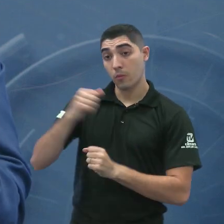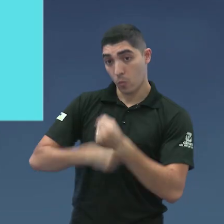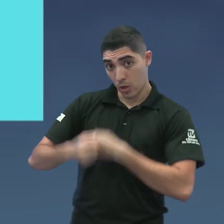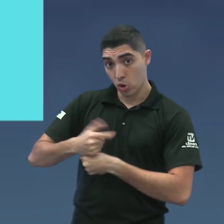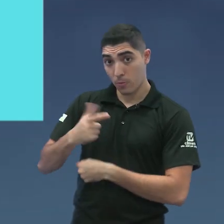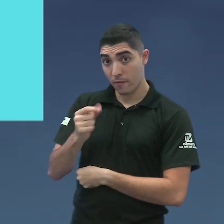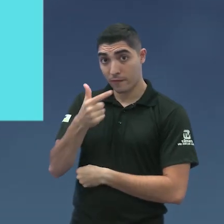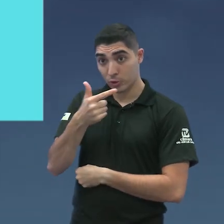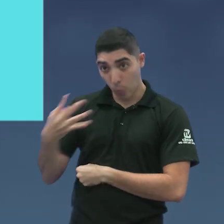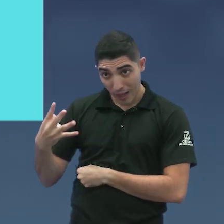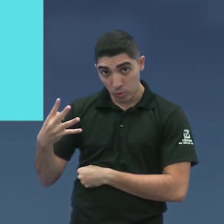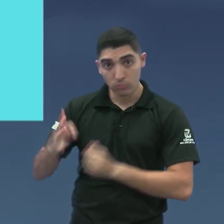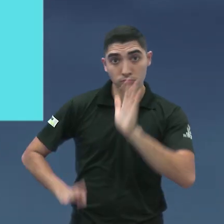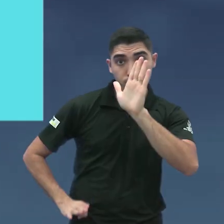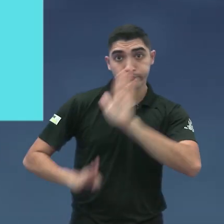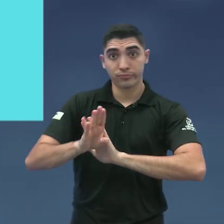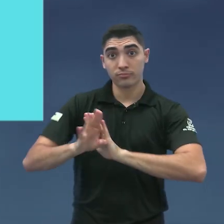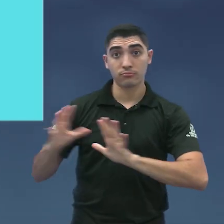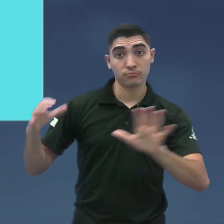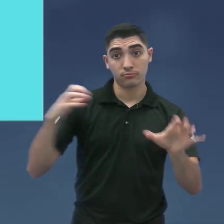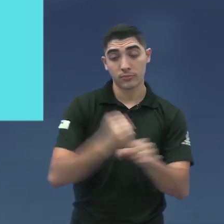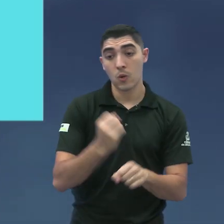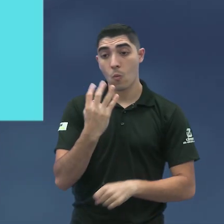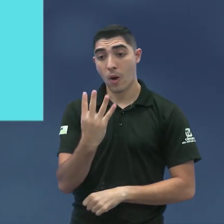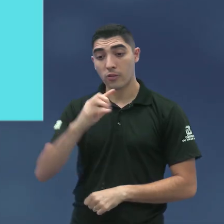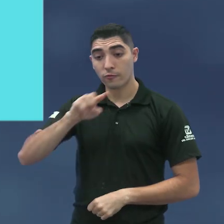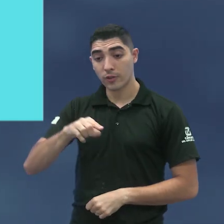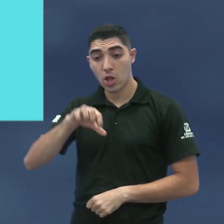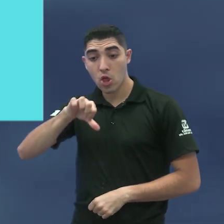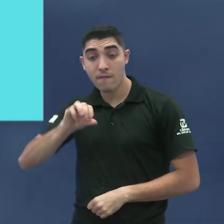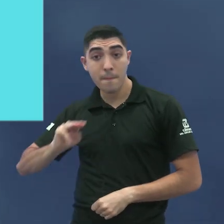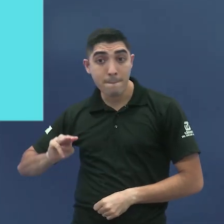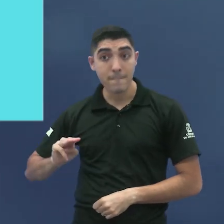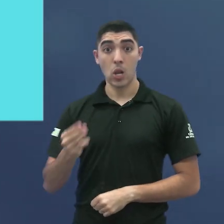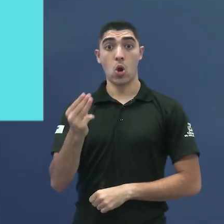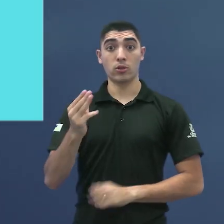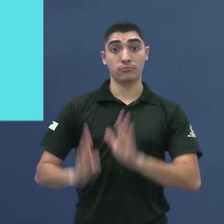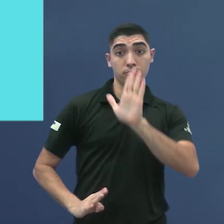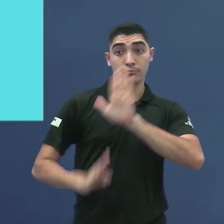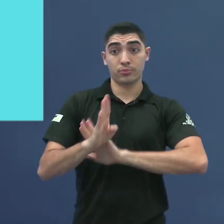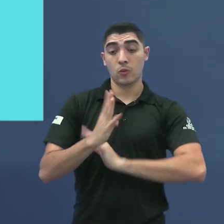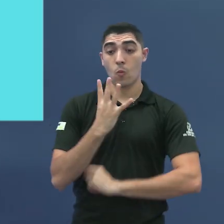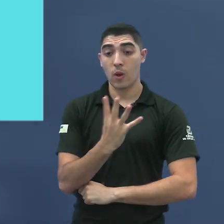esse número saltou para 4,9 milhões, um aumento de